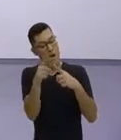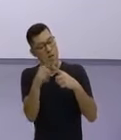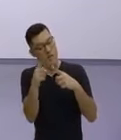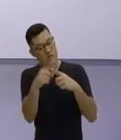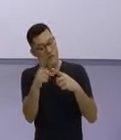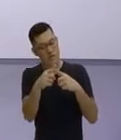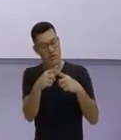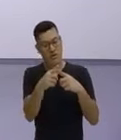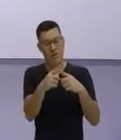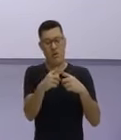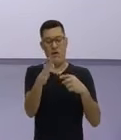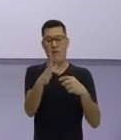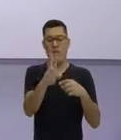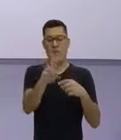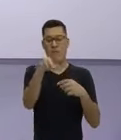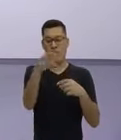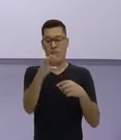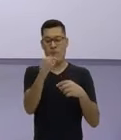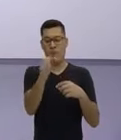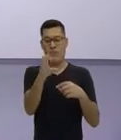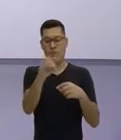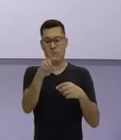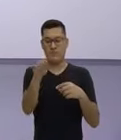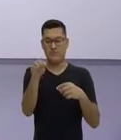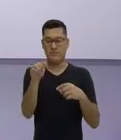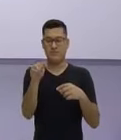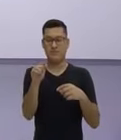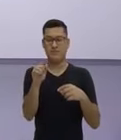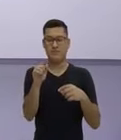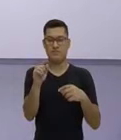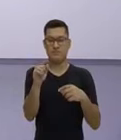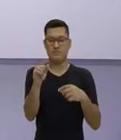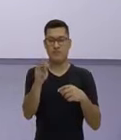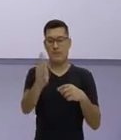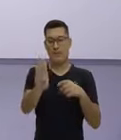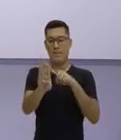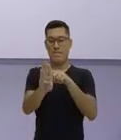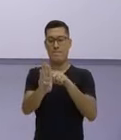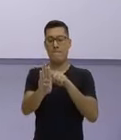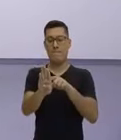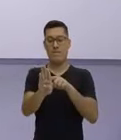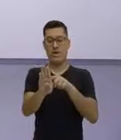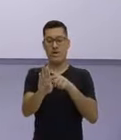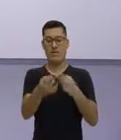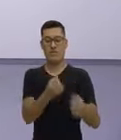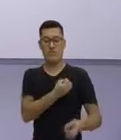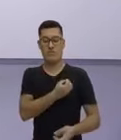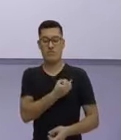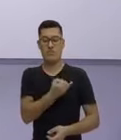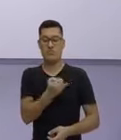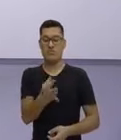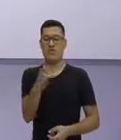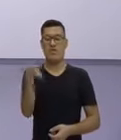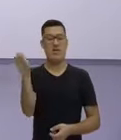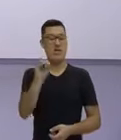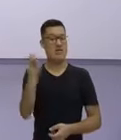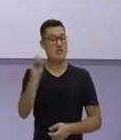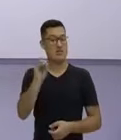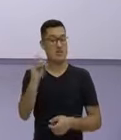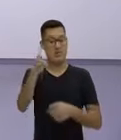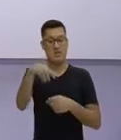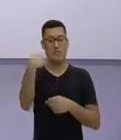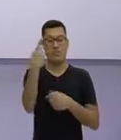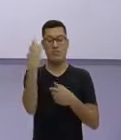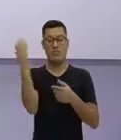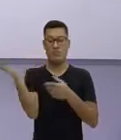afim, só que é um tipo de função afim em que o B vale zero. Tá? Tanto é que quando a gente for ver, já que é a próxima aula que o Fernando